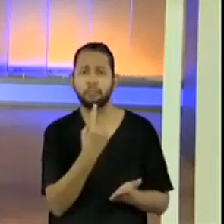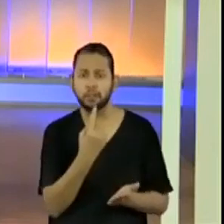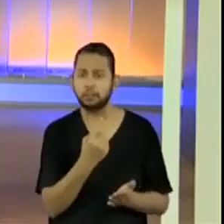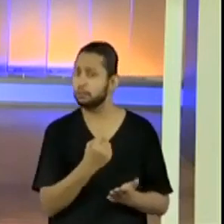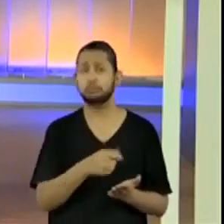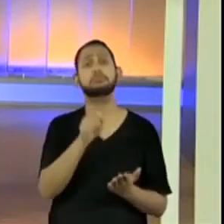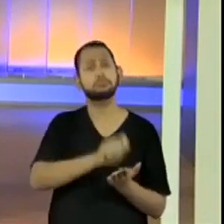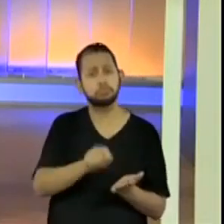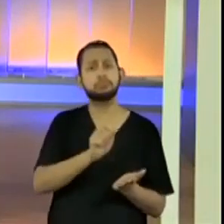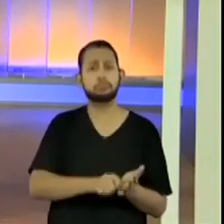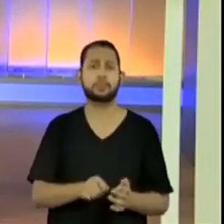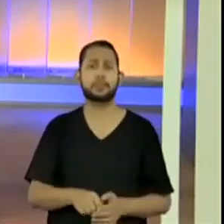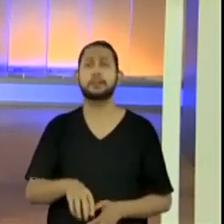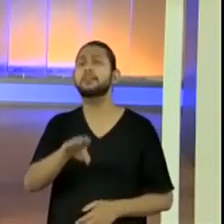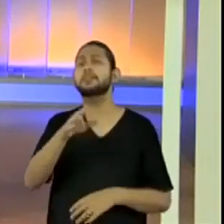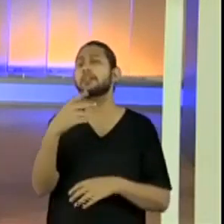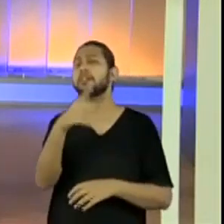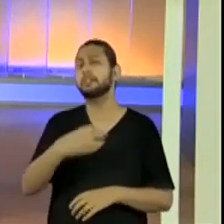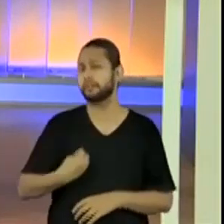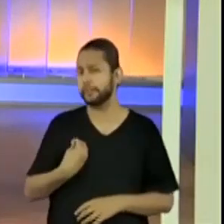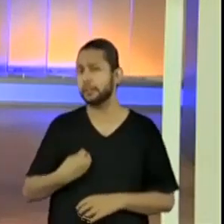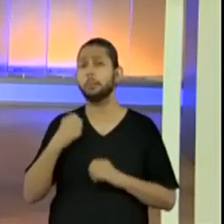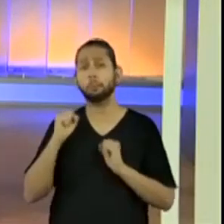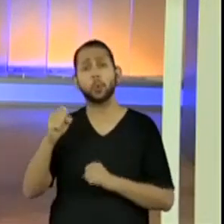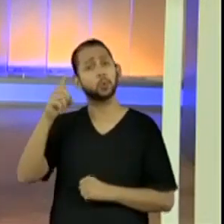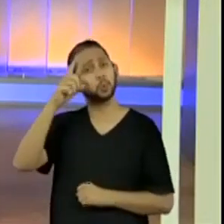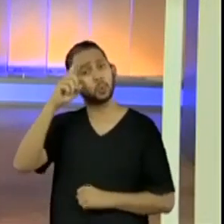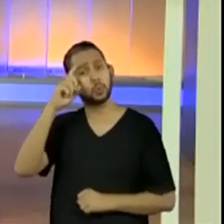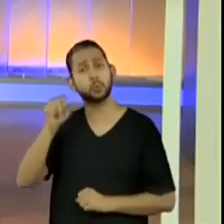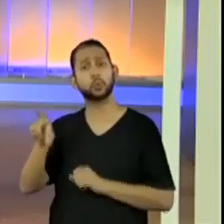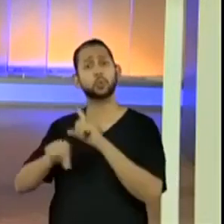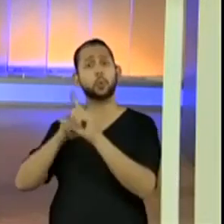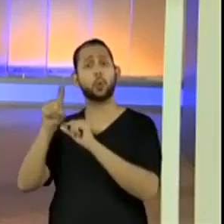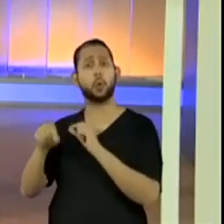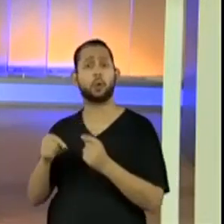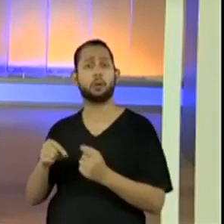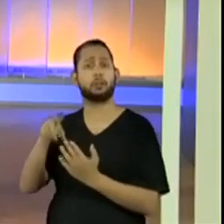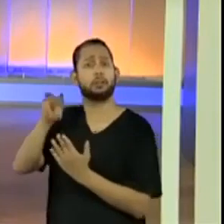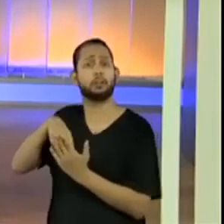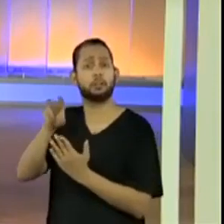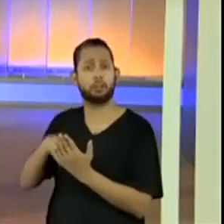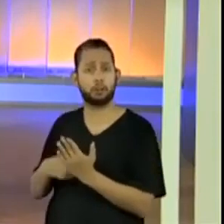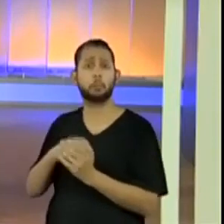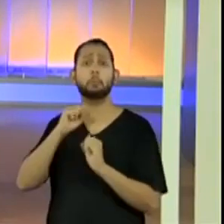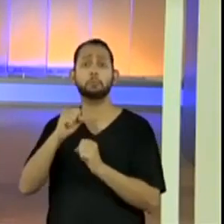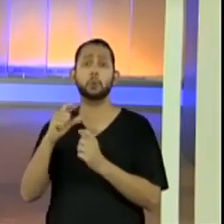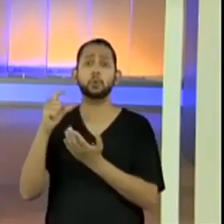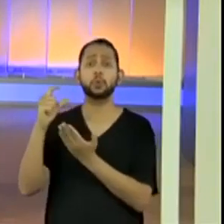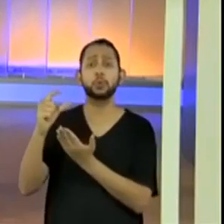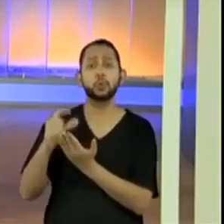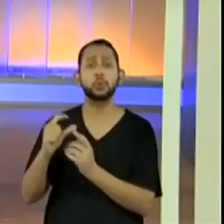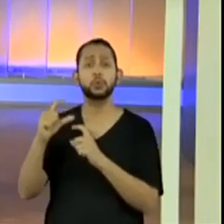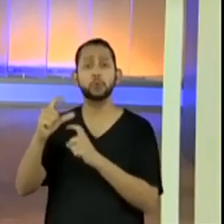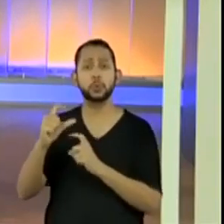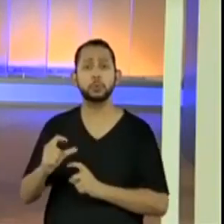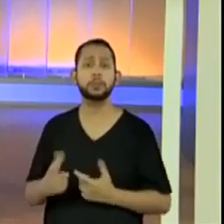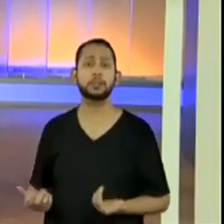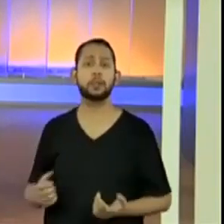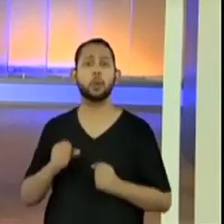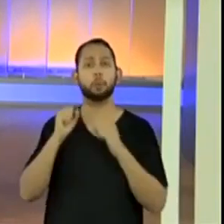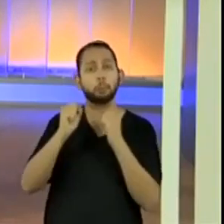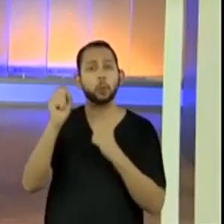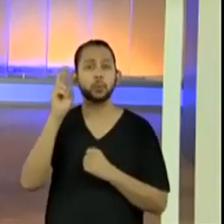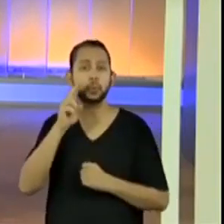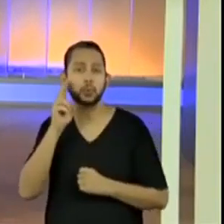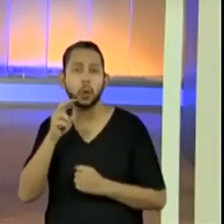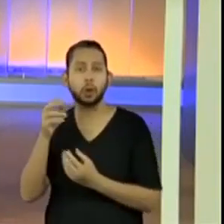diária, seja de um gibi, de uma história, do gênero que você gostar. É importante também você identificar que todos os textos vão